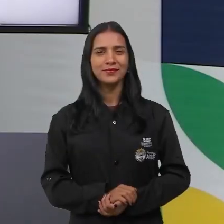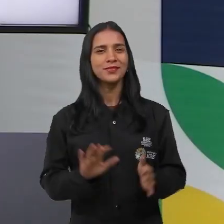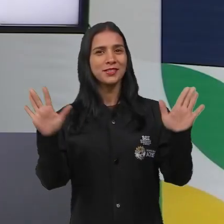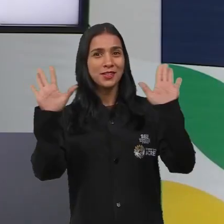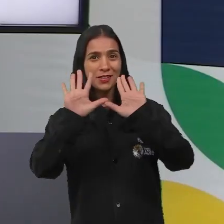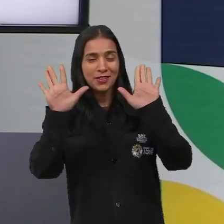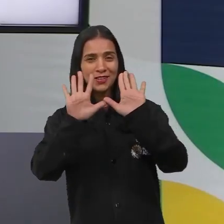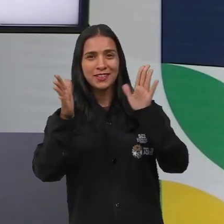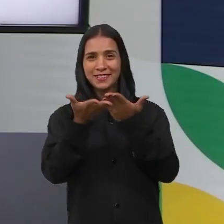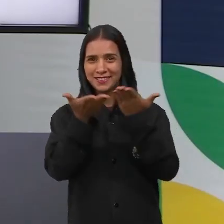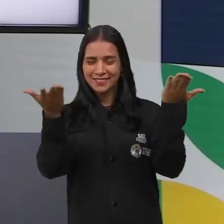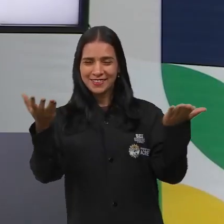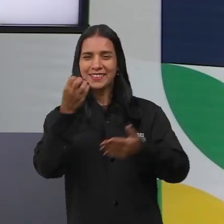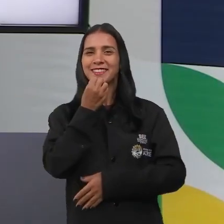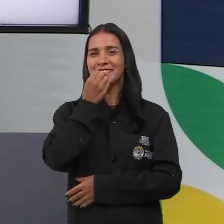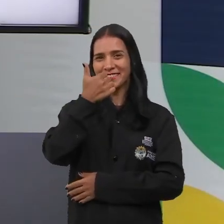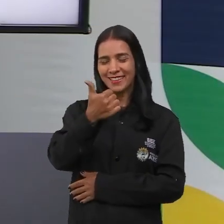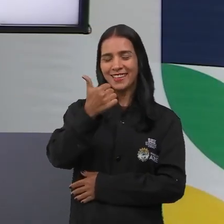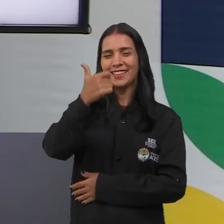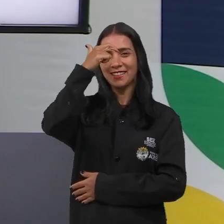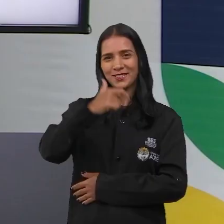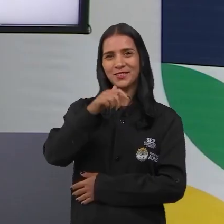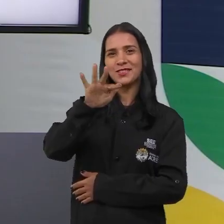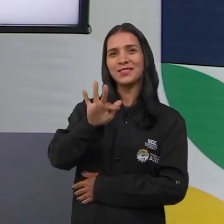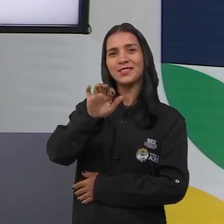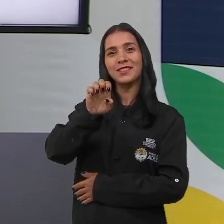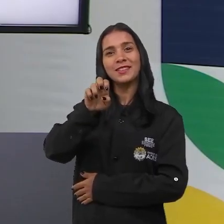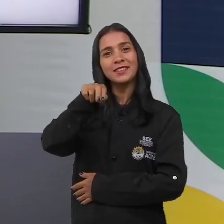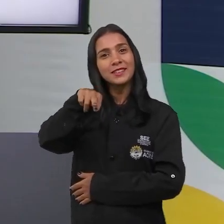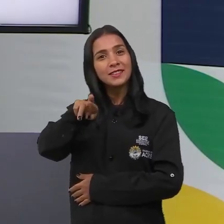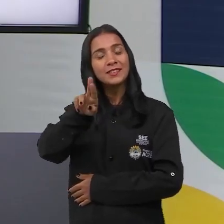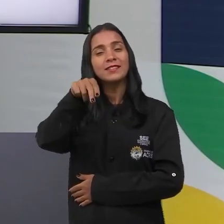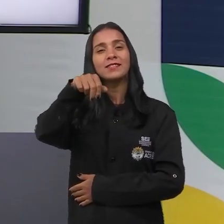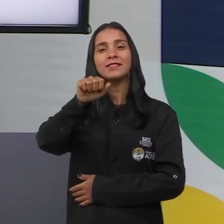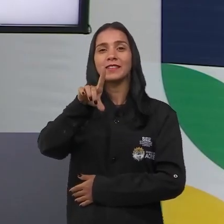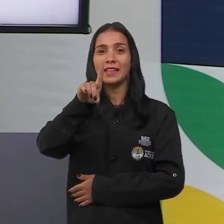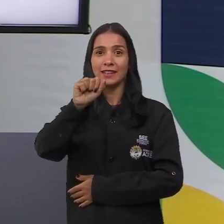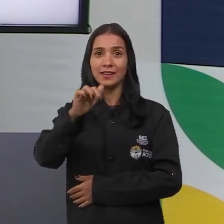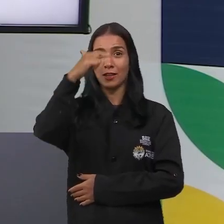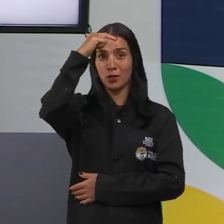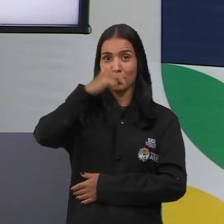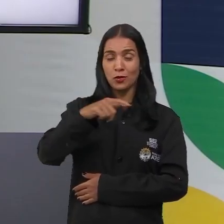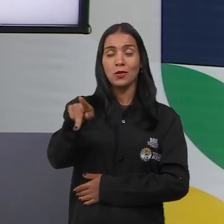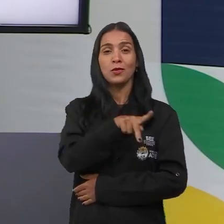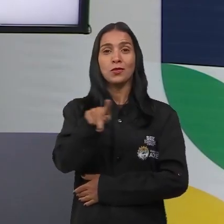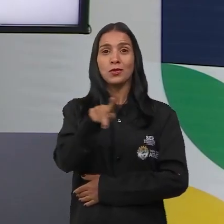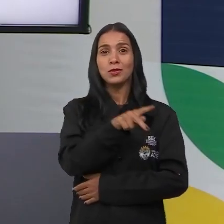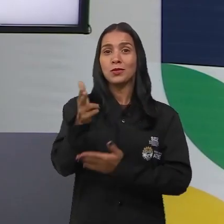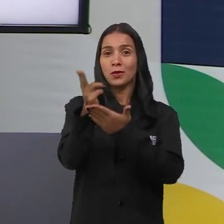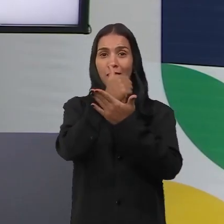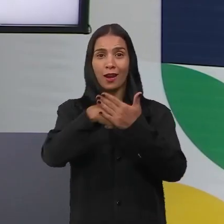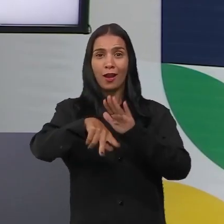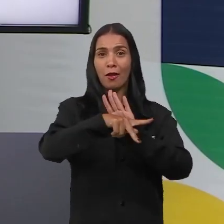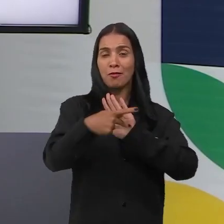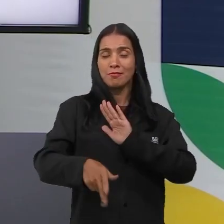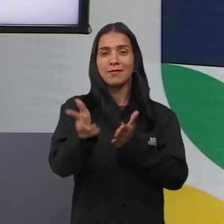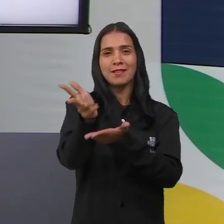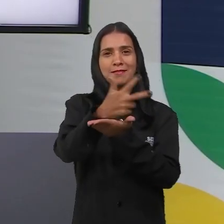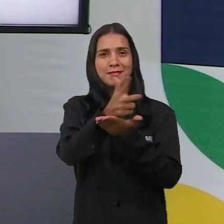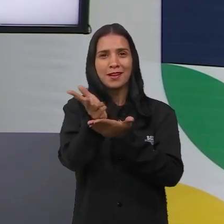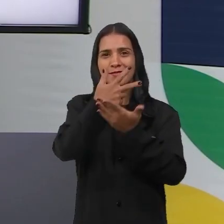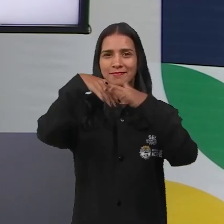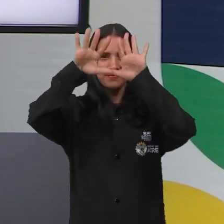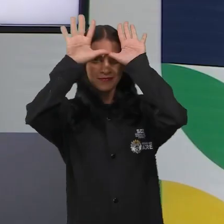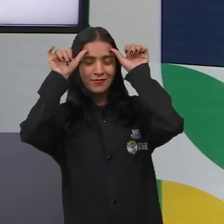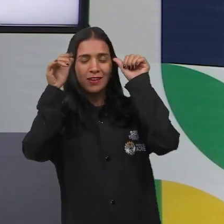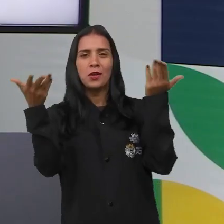Oi, pessoal, tudo bem? Eu sou a professora Fernanda Gomes, professora de artes aqui do Centro de Mídias de Educação do Acre. Nós estamos começando